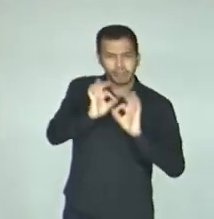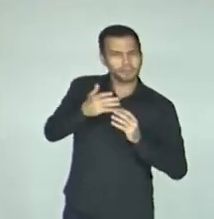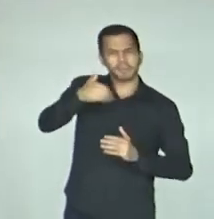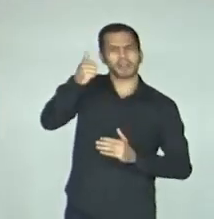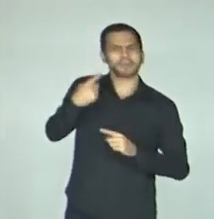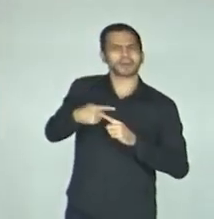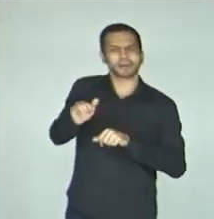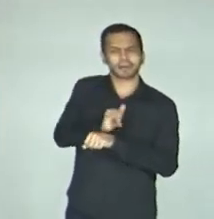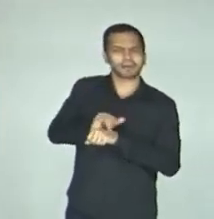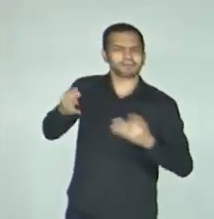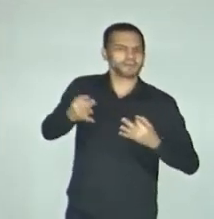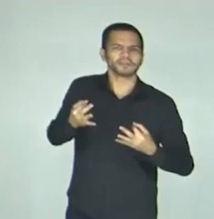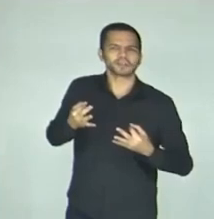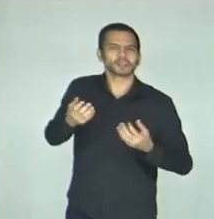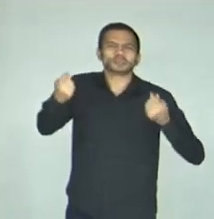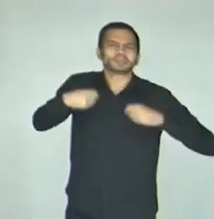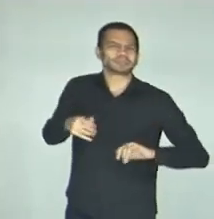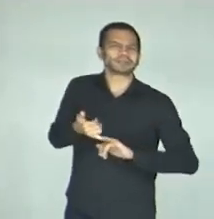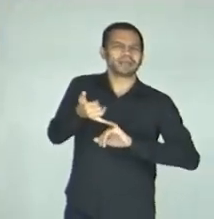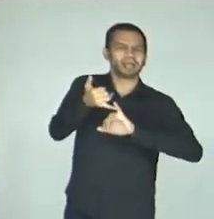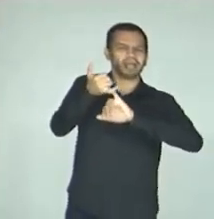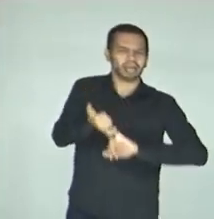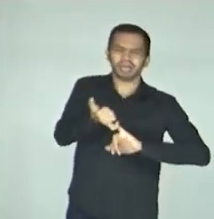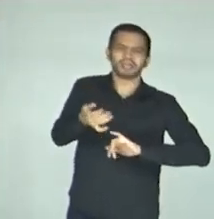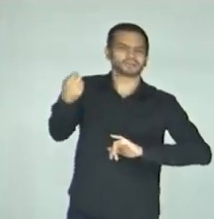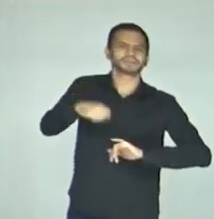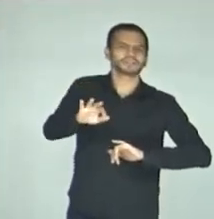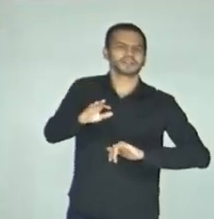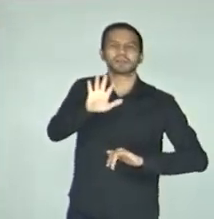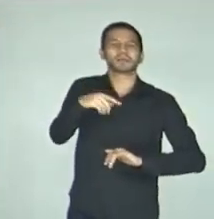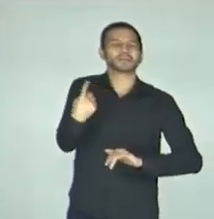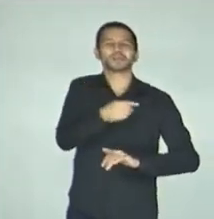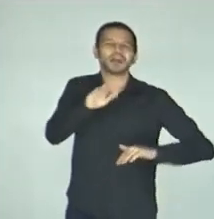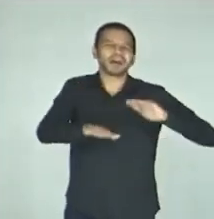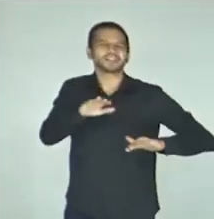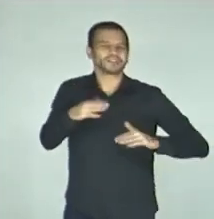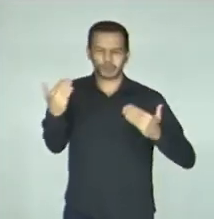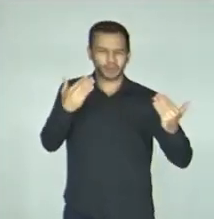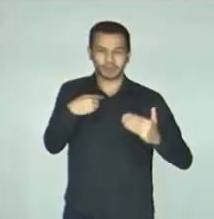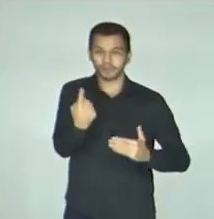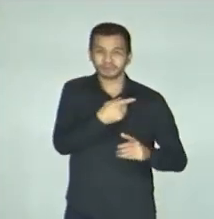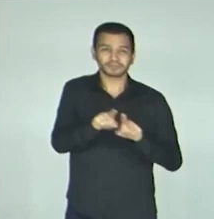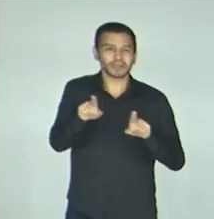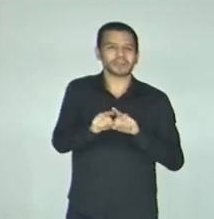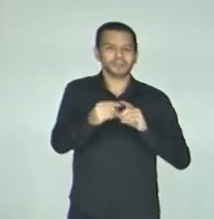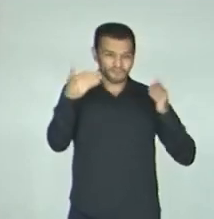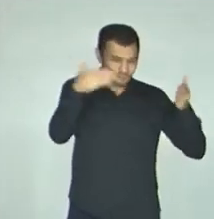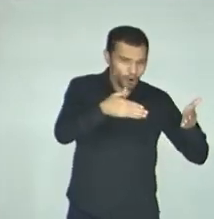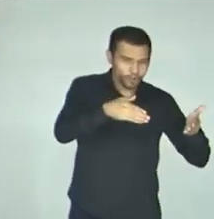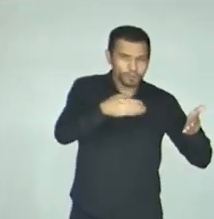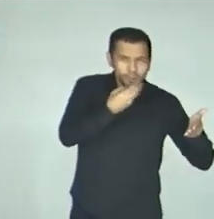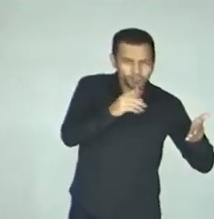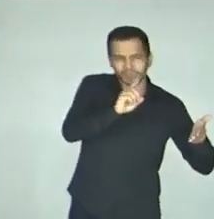adultério mas nós investimos tempo investimos esforço e talento para o nosso